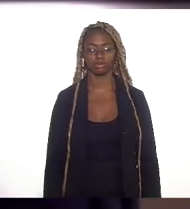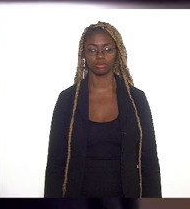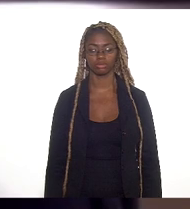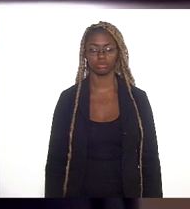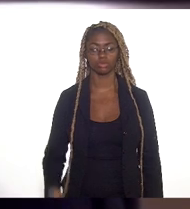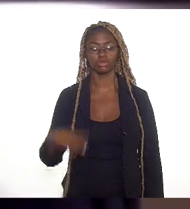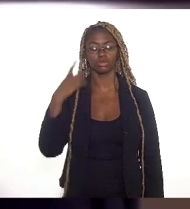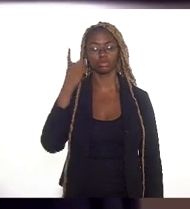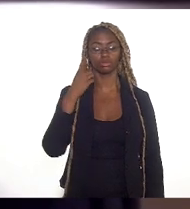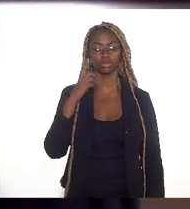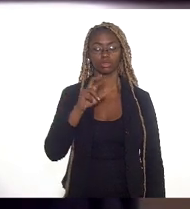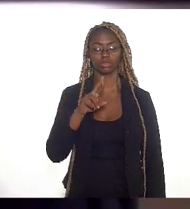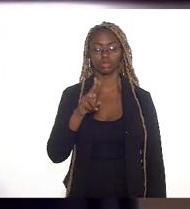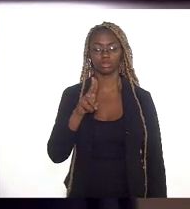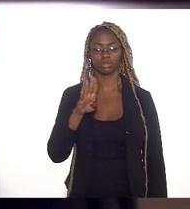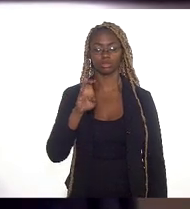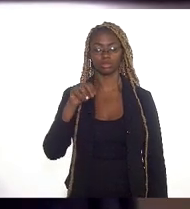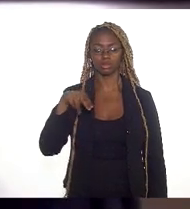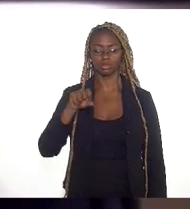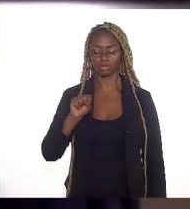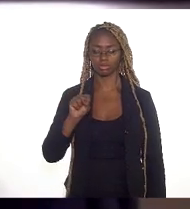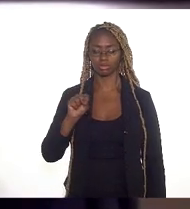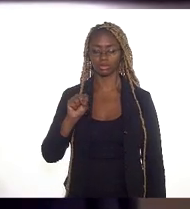Deputado Rubens Bontempo.